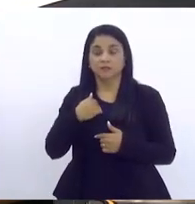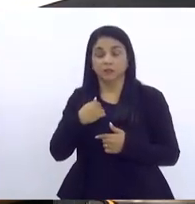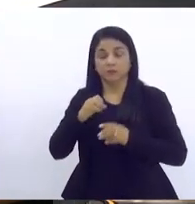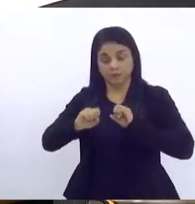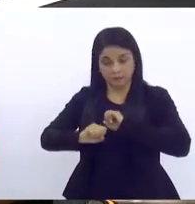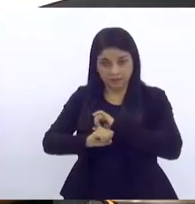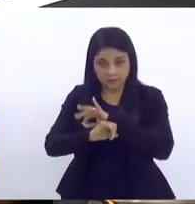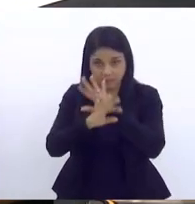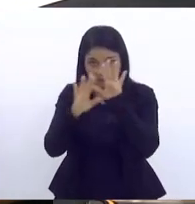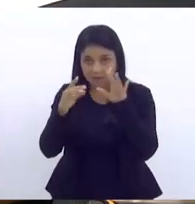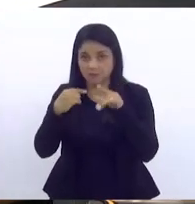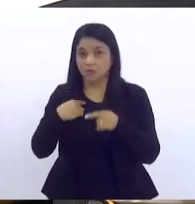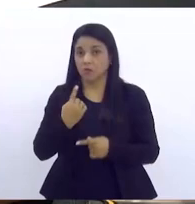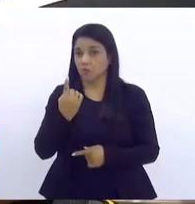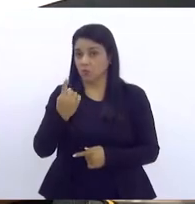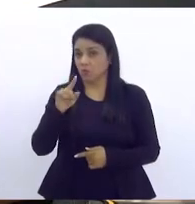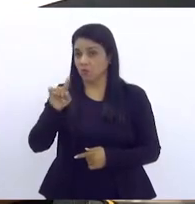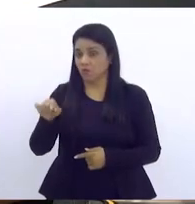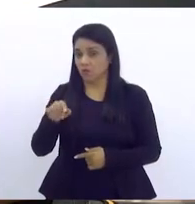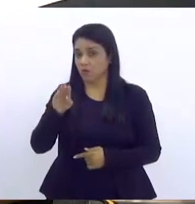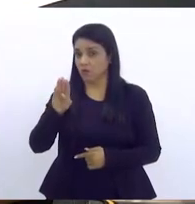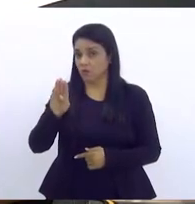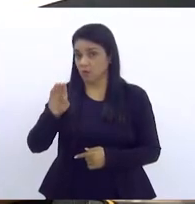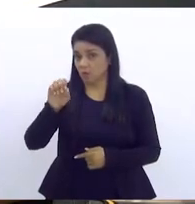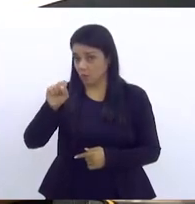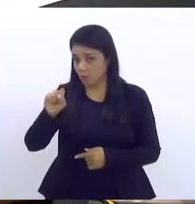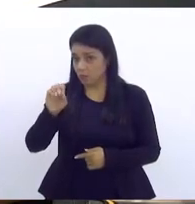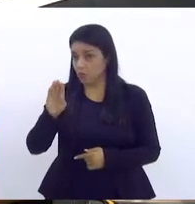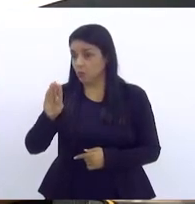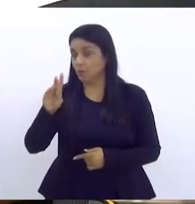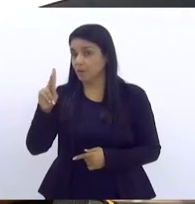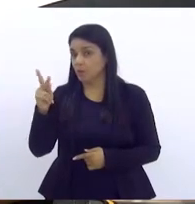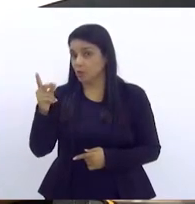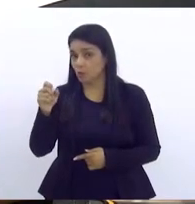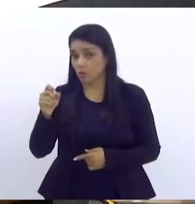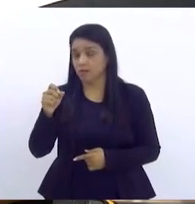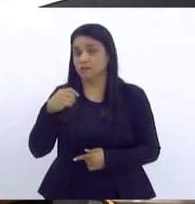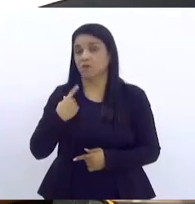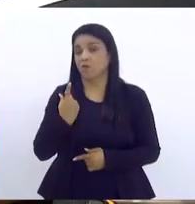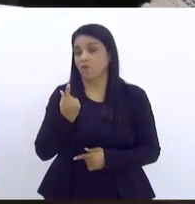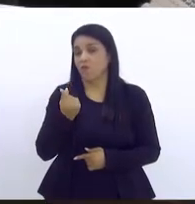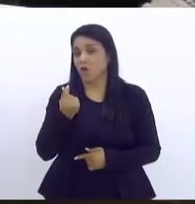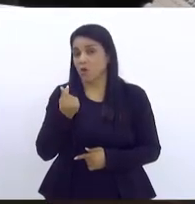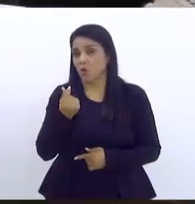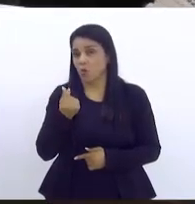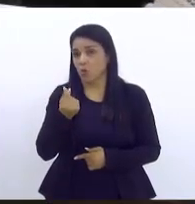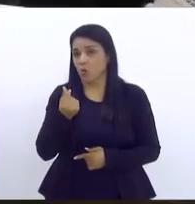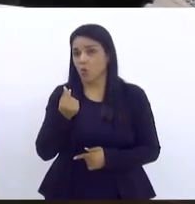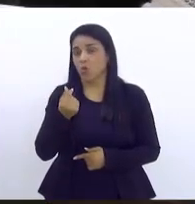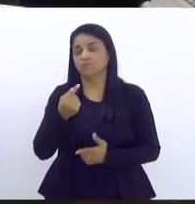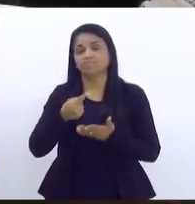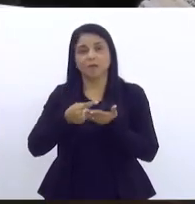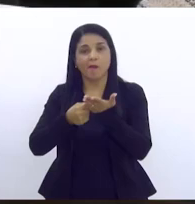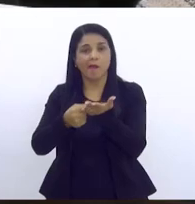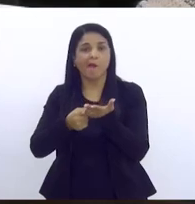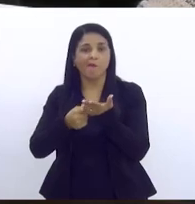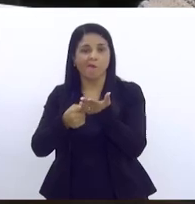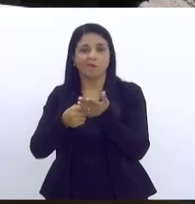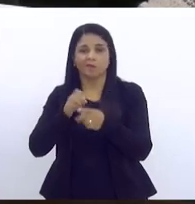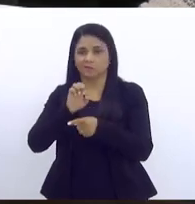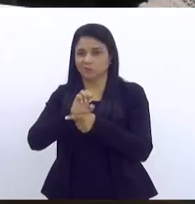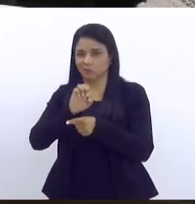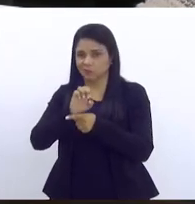como eu tinha dito 1,8 B foi um valor mínimo que foi acordado aí em parceria com o estado né pelas